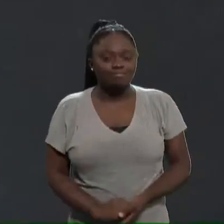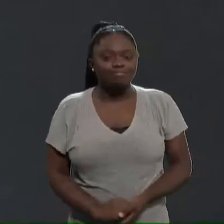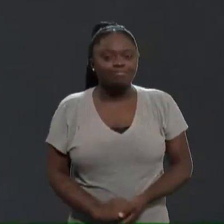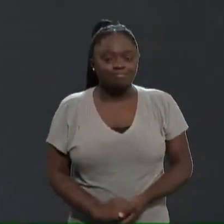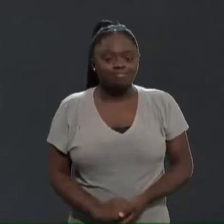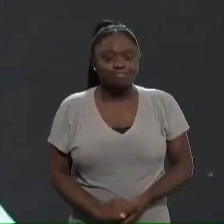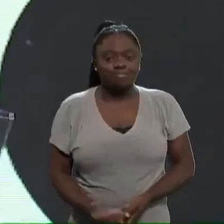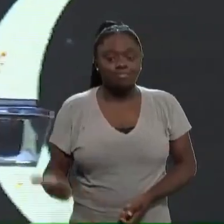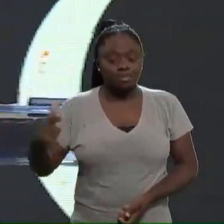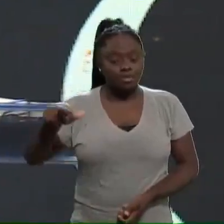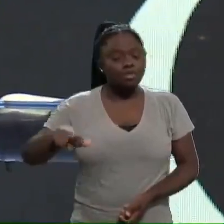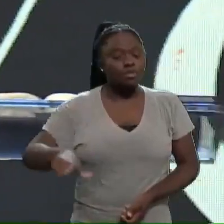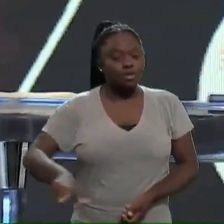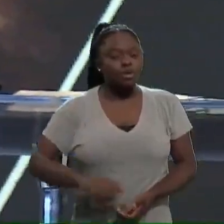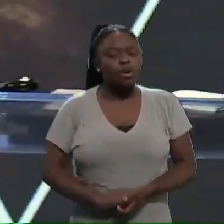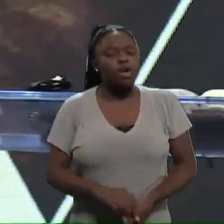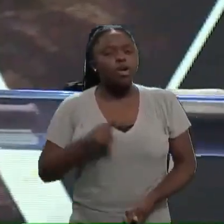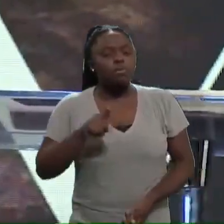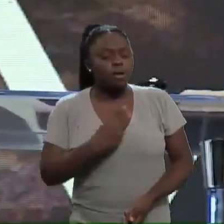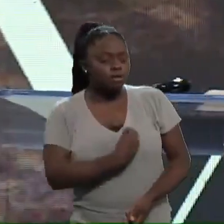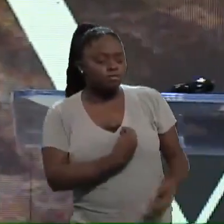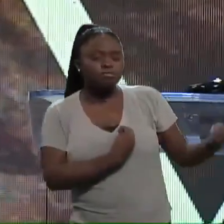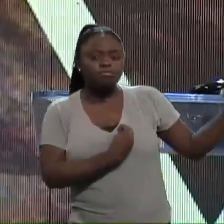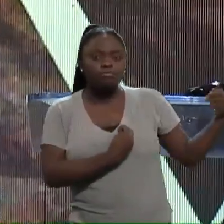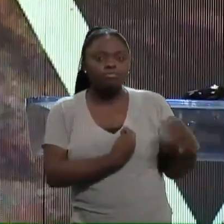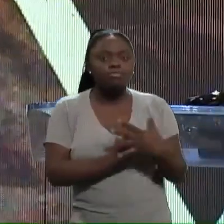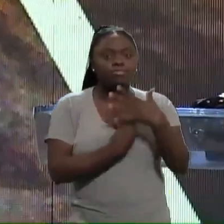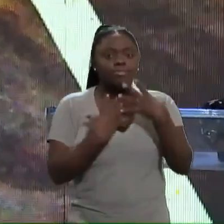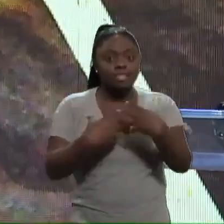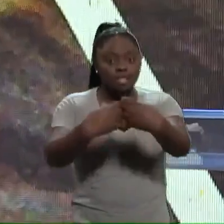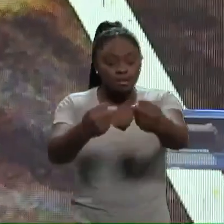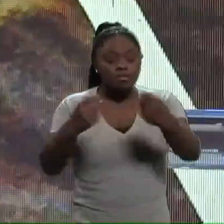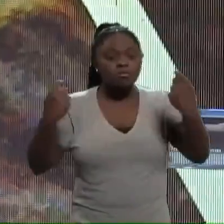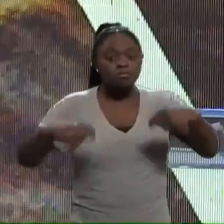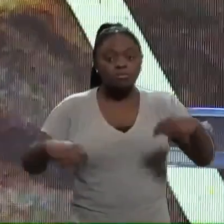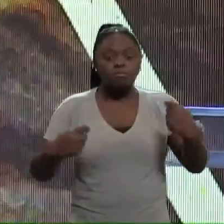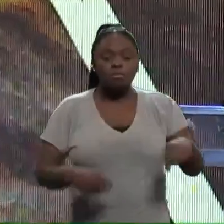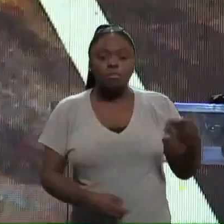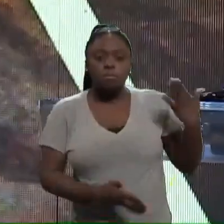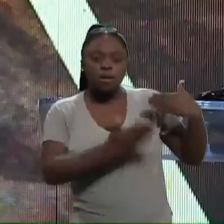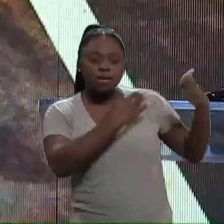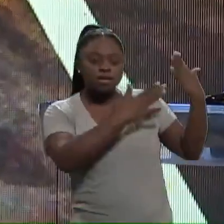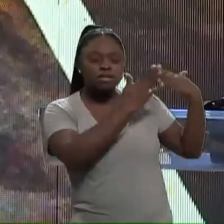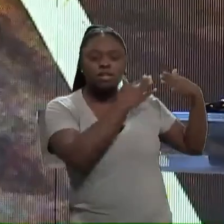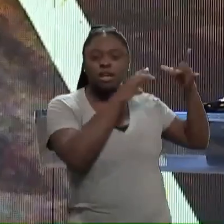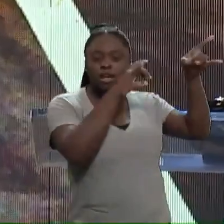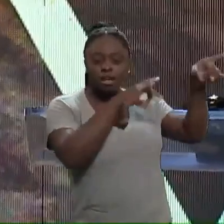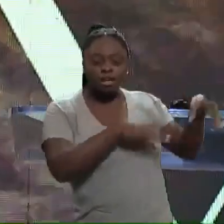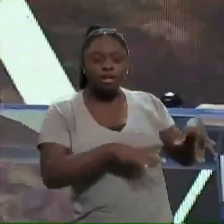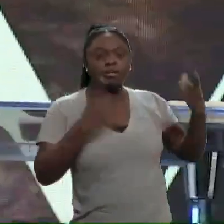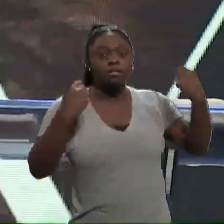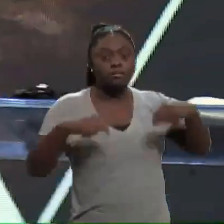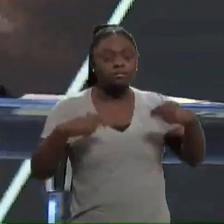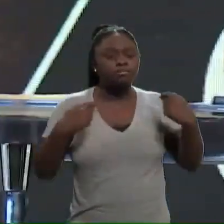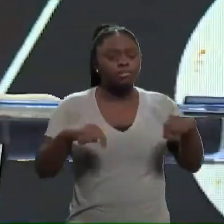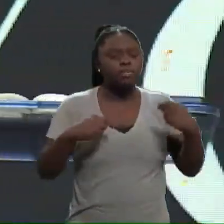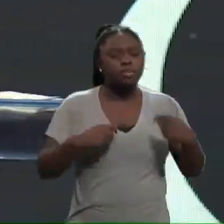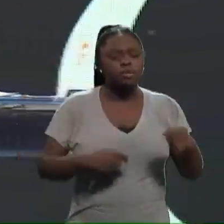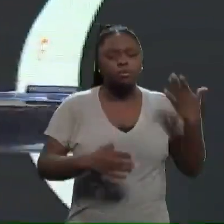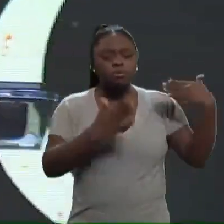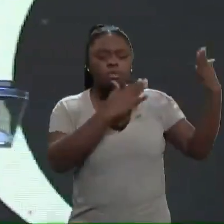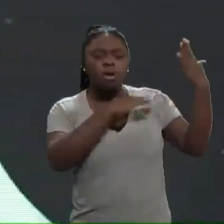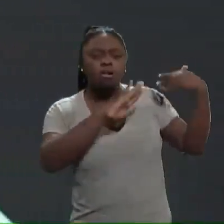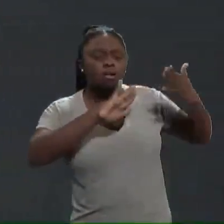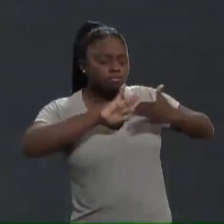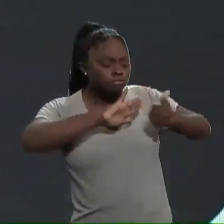Vou falar de novo: para você viver o novo de Deus, você precisa abrir mão do passado, você precisa tirar o passado